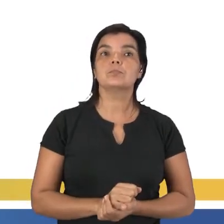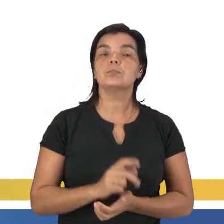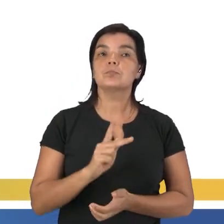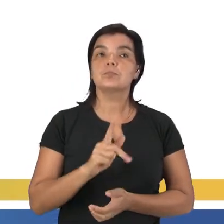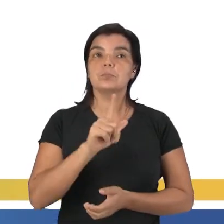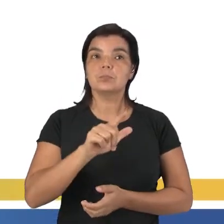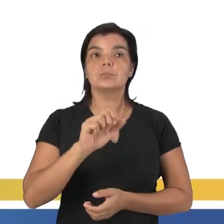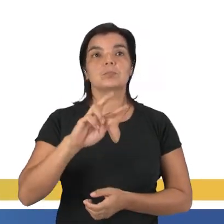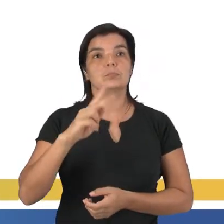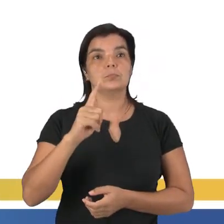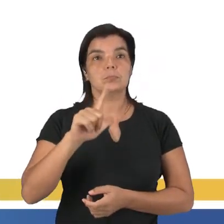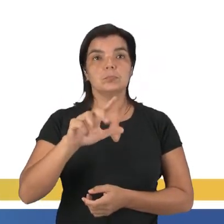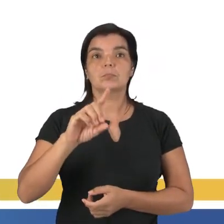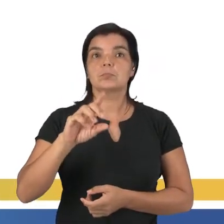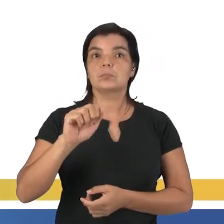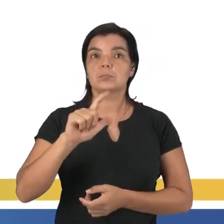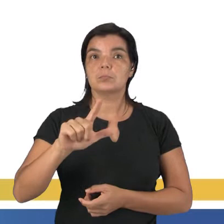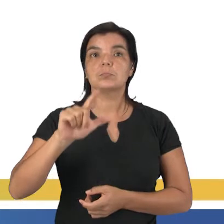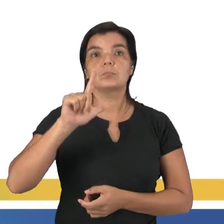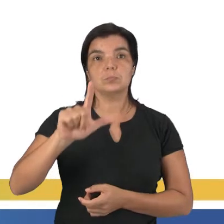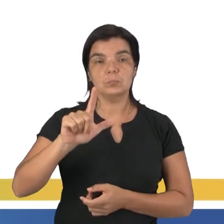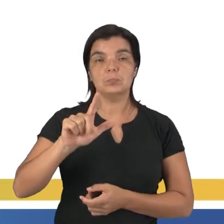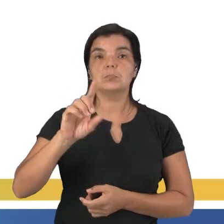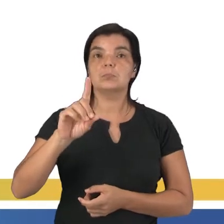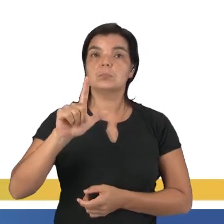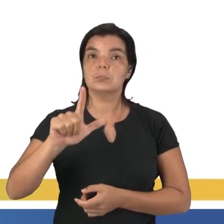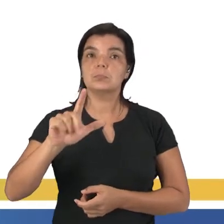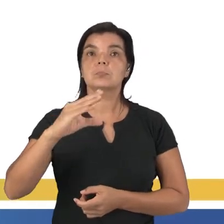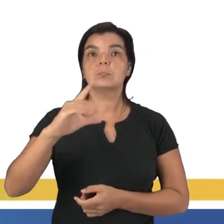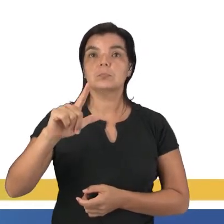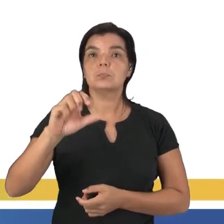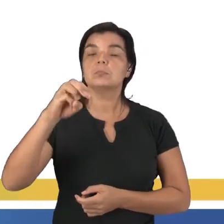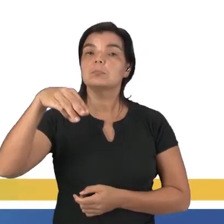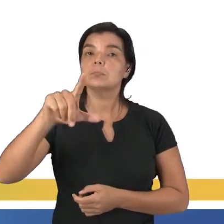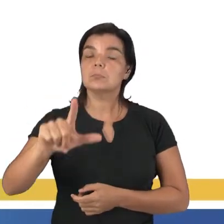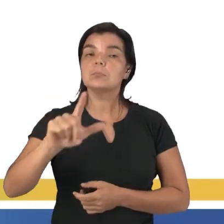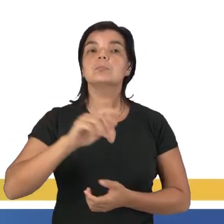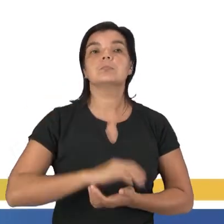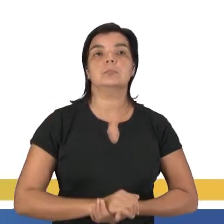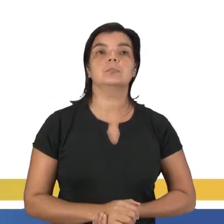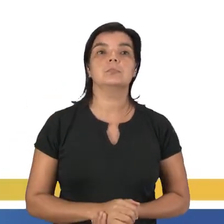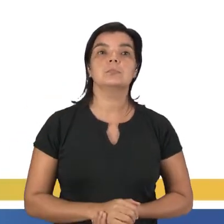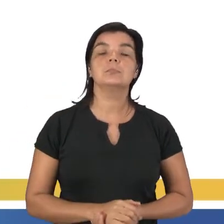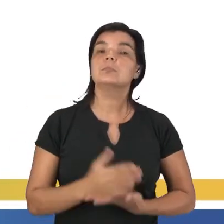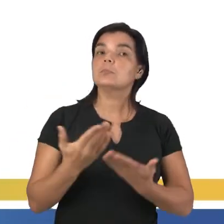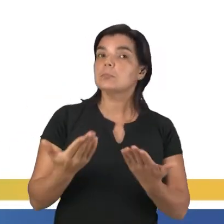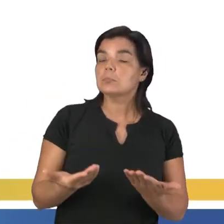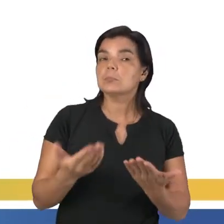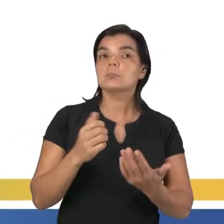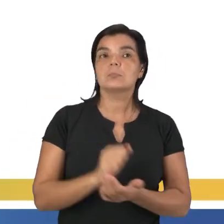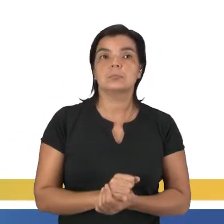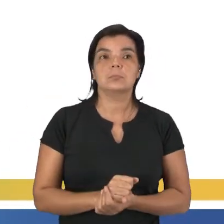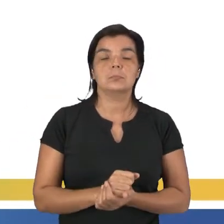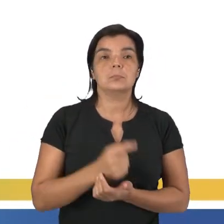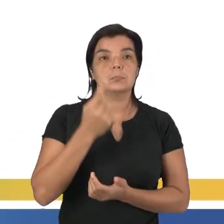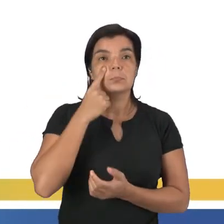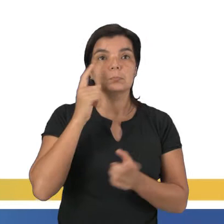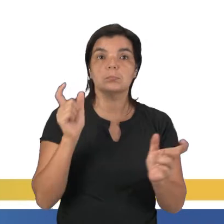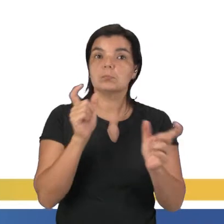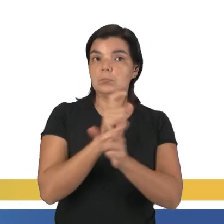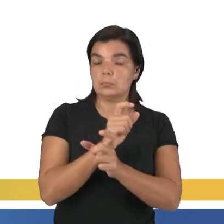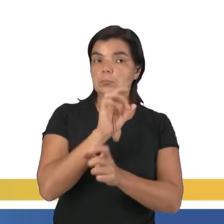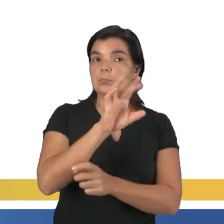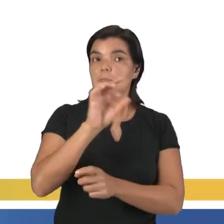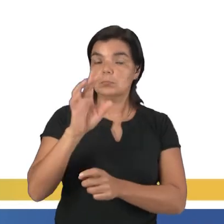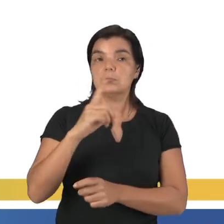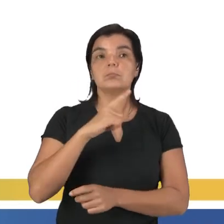o decalitro, o litro como unidade base, né? O decilitro, o centilitro e o mililitro. Então, para fazer a conversão de cada um